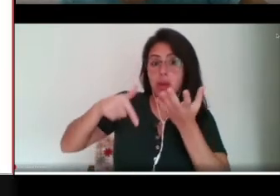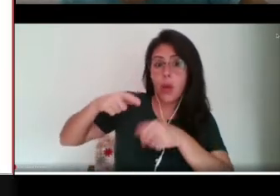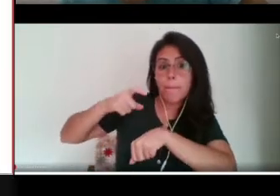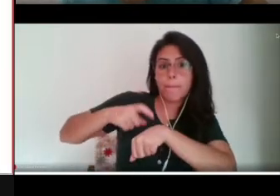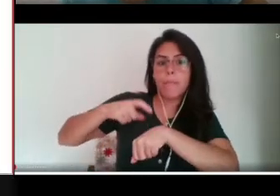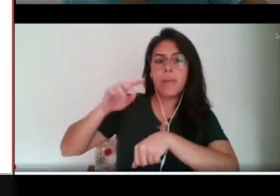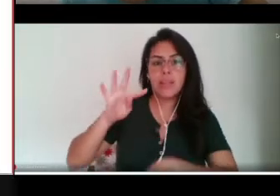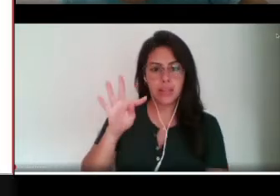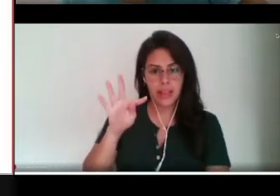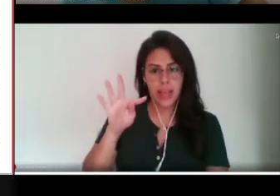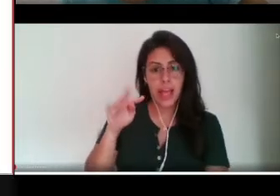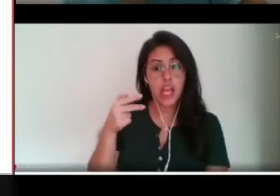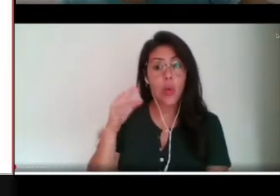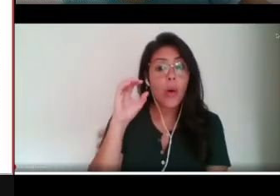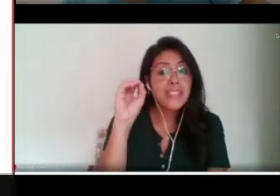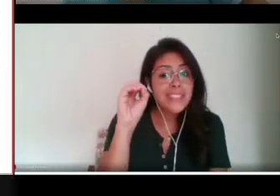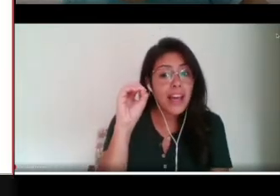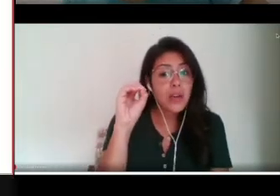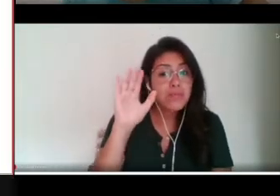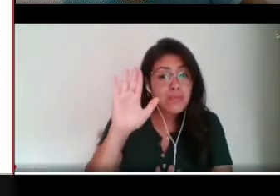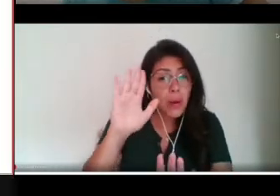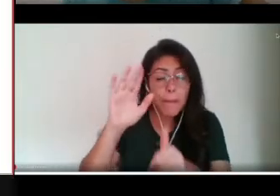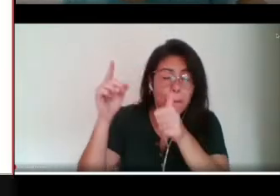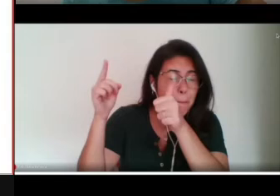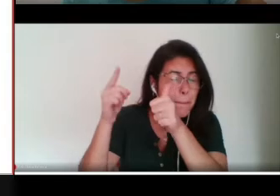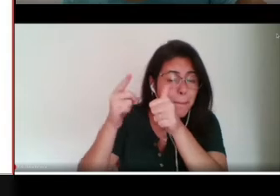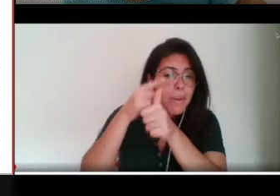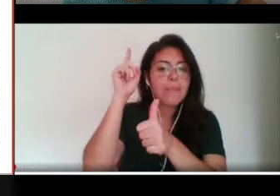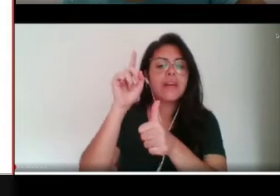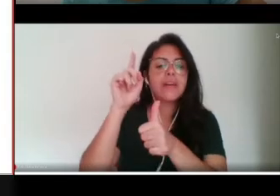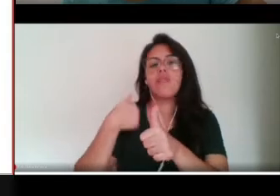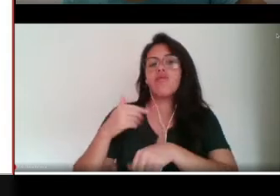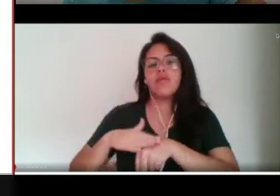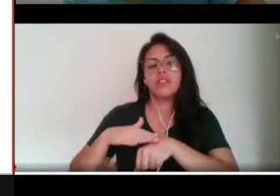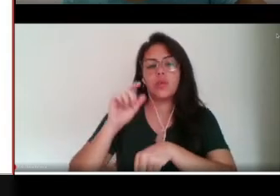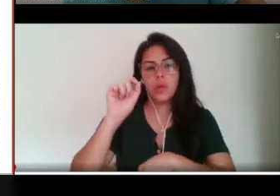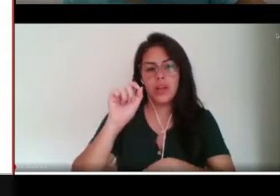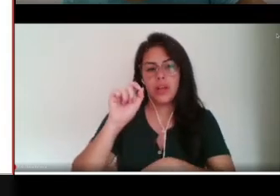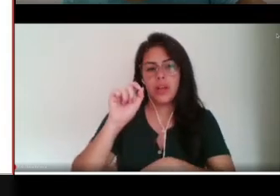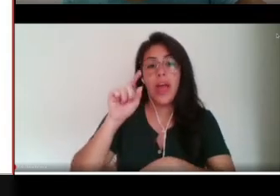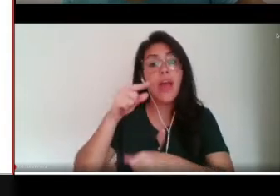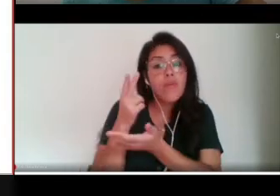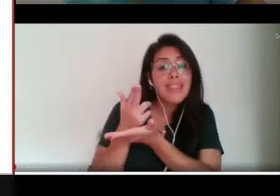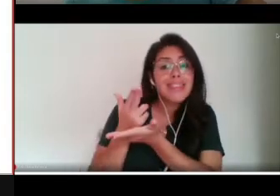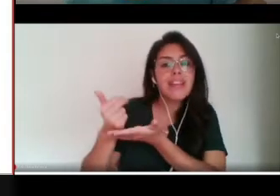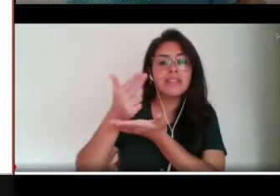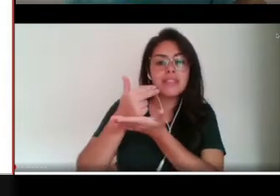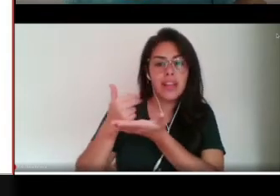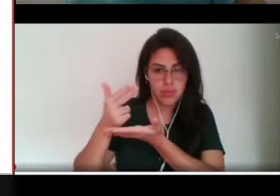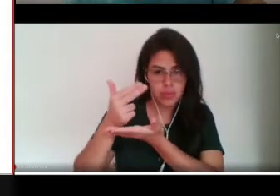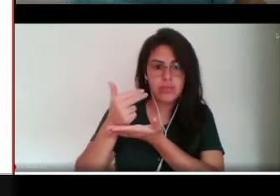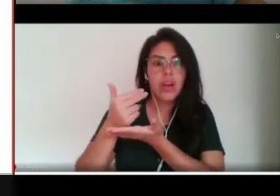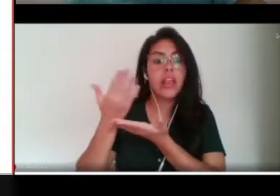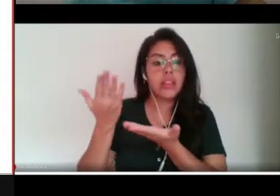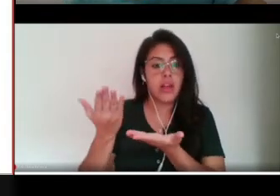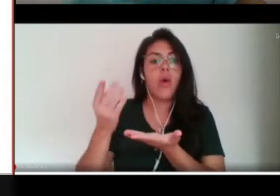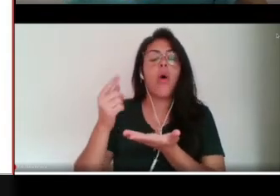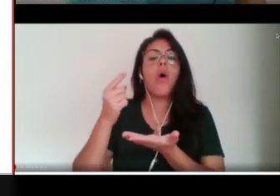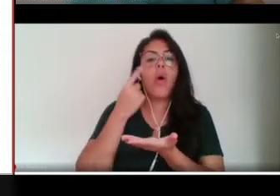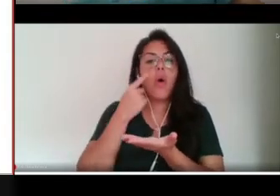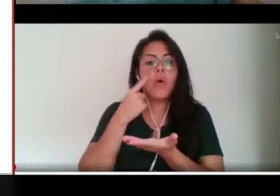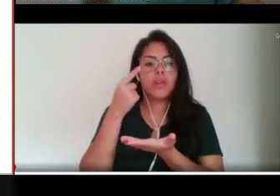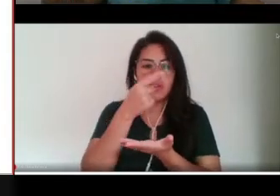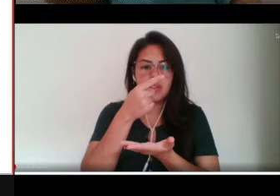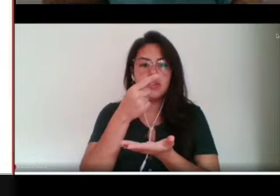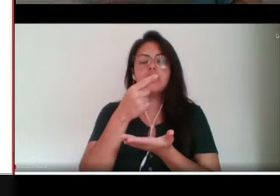quero fazer é um esquema, né? Então, esse aqui é o meu eixo positivo,